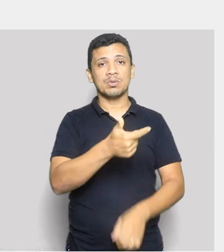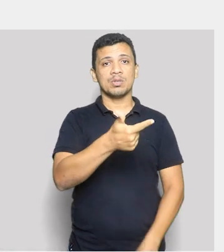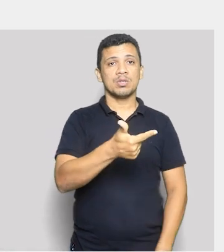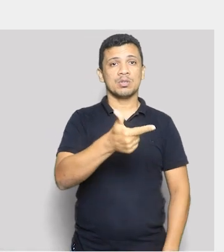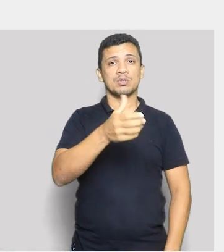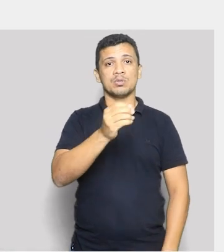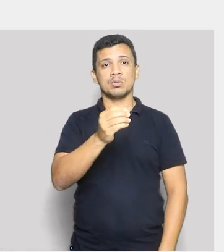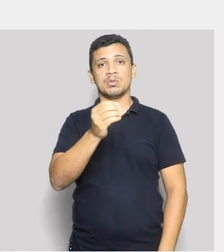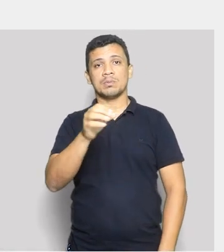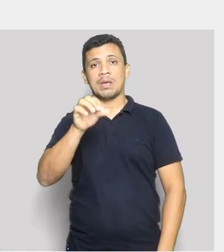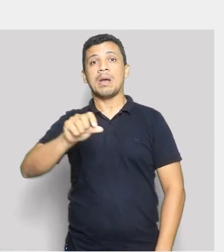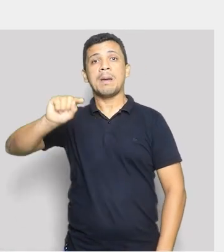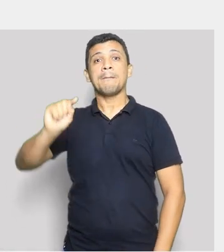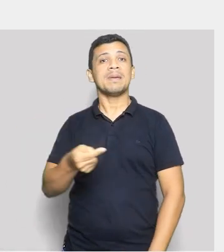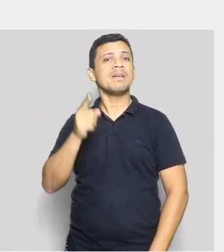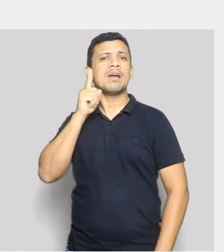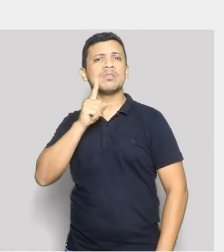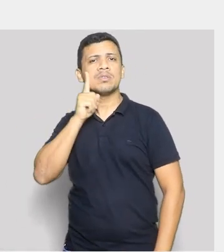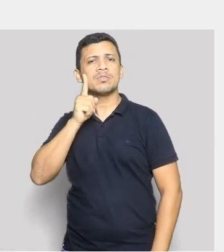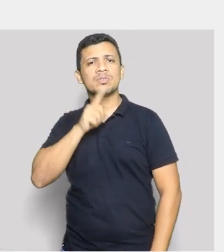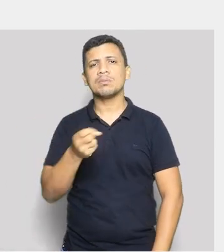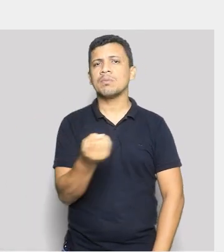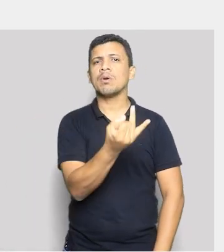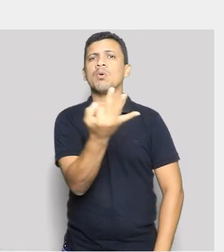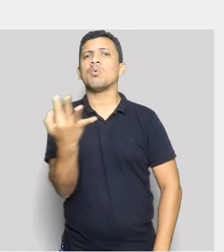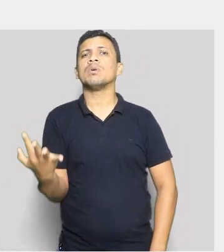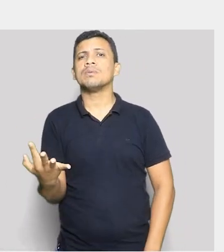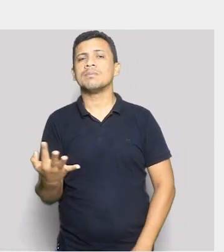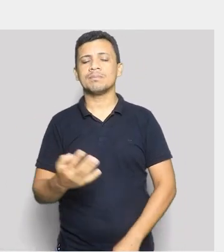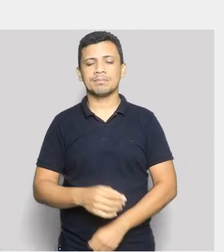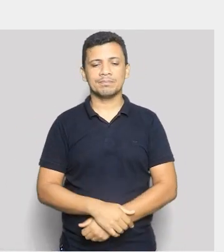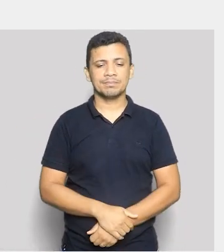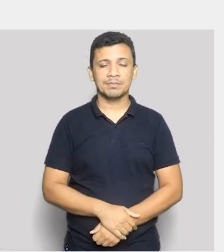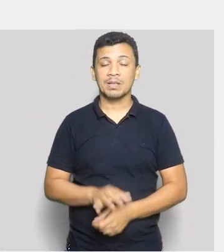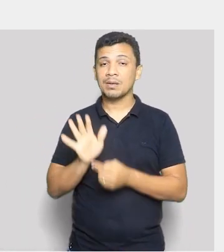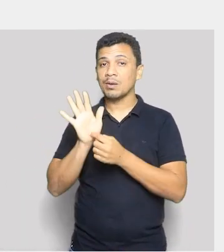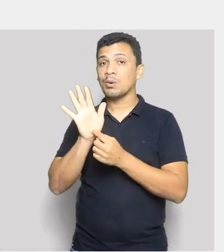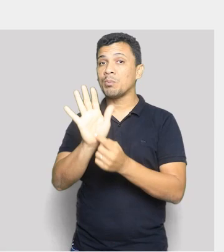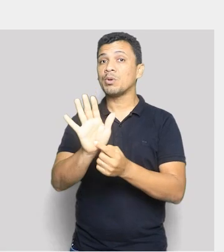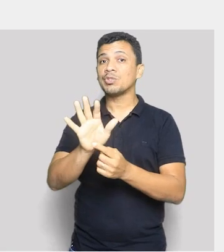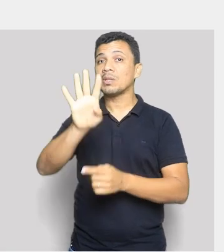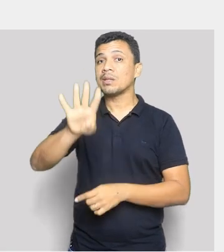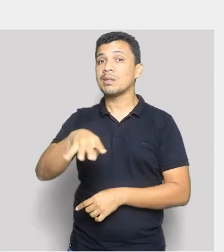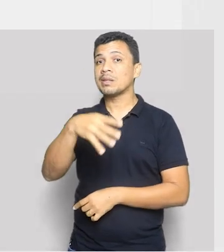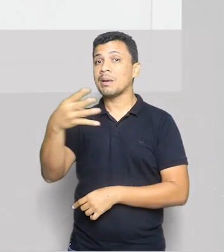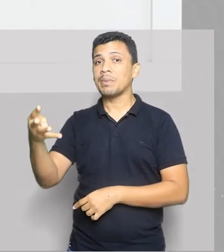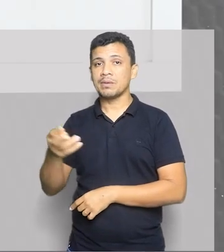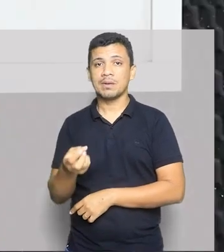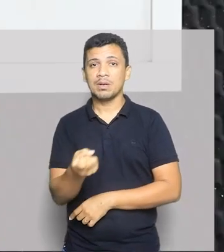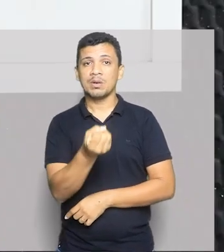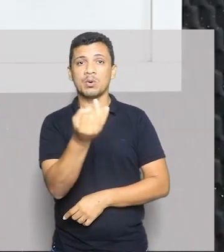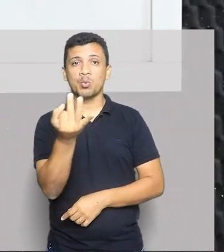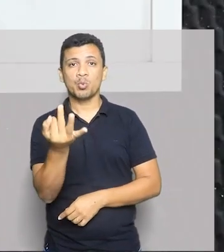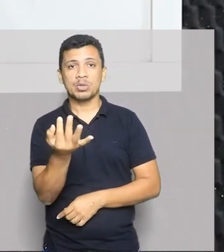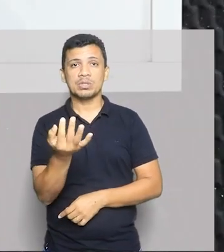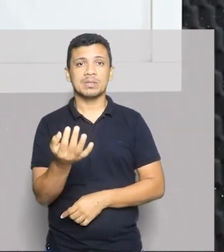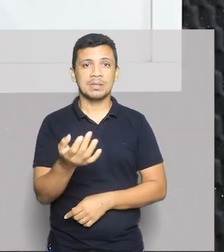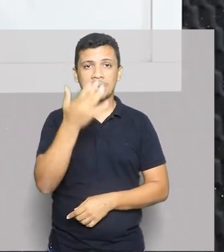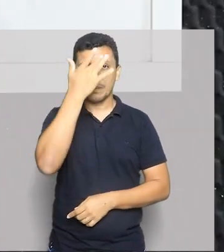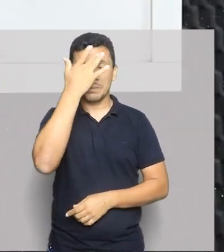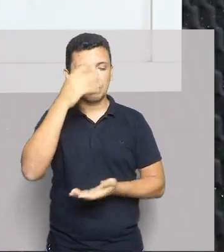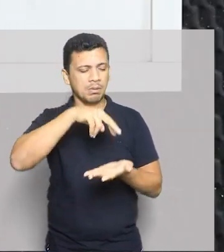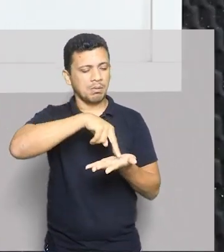milhares nos Estados Unidos foi igual a... Então, turma, vamos lá. A tabela mostra quantos acidentes